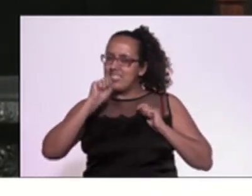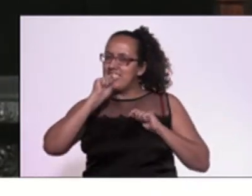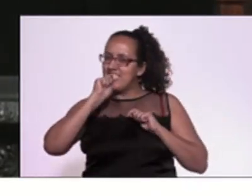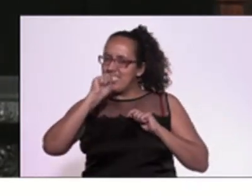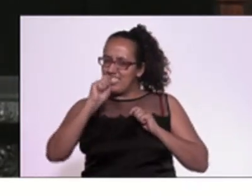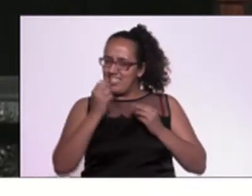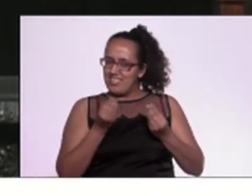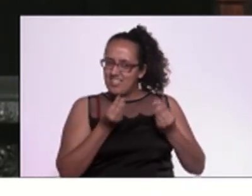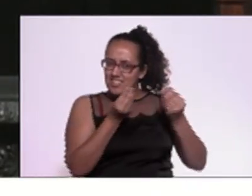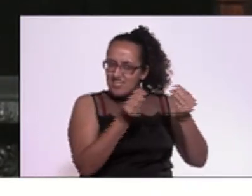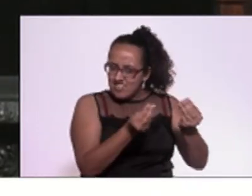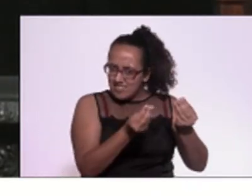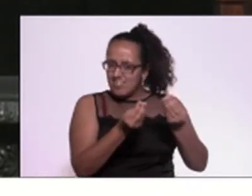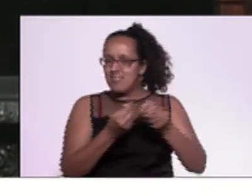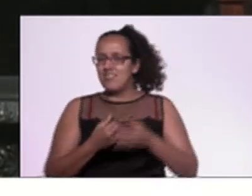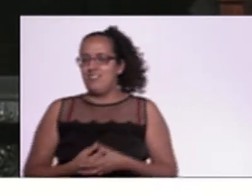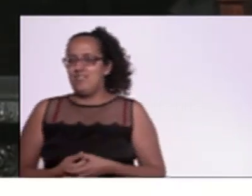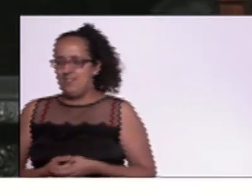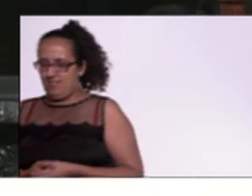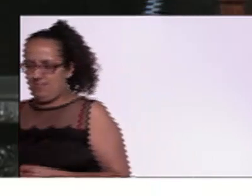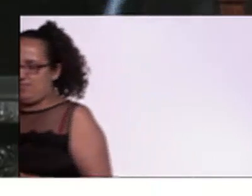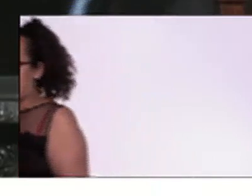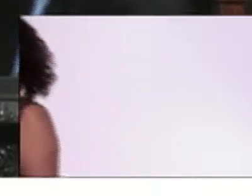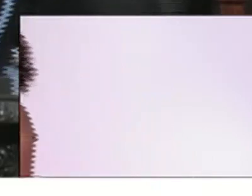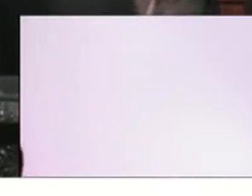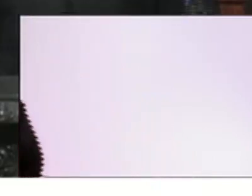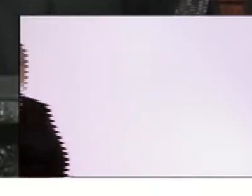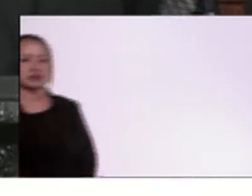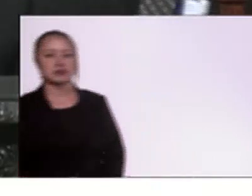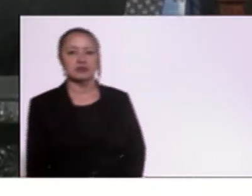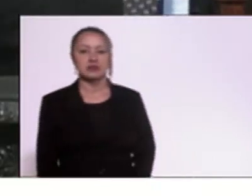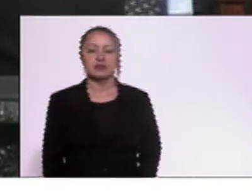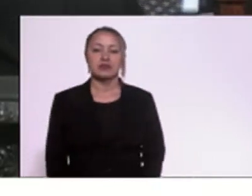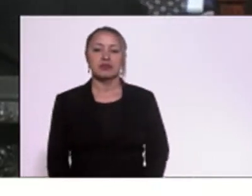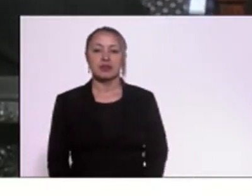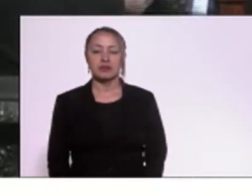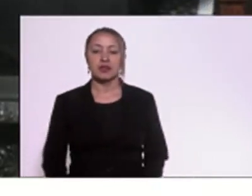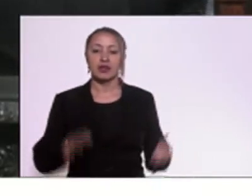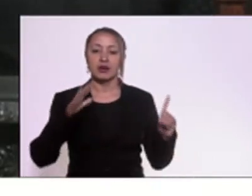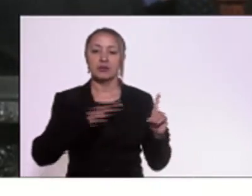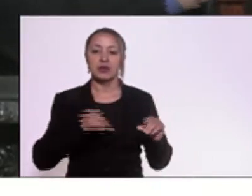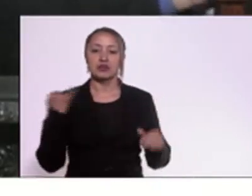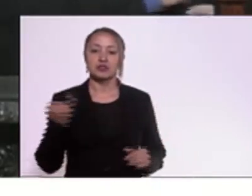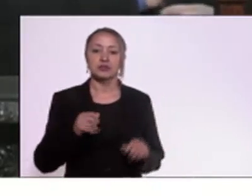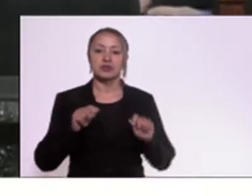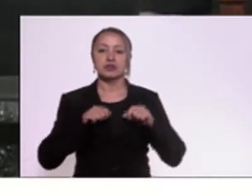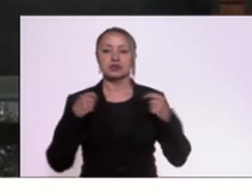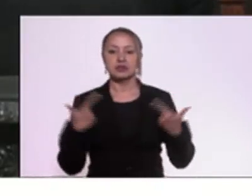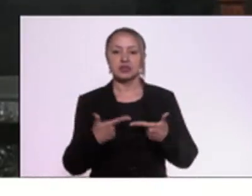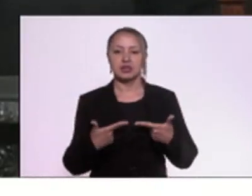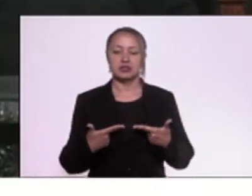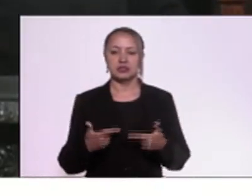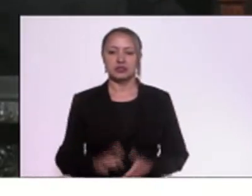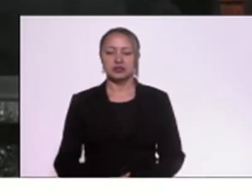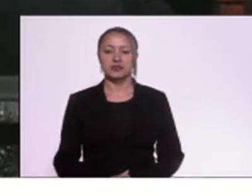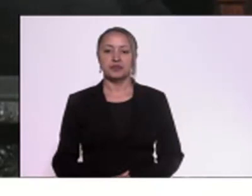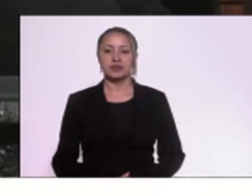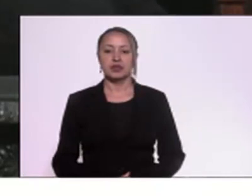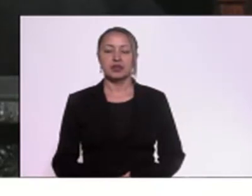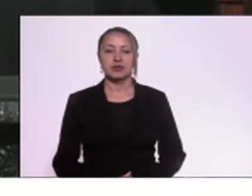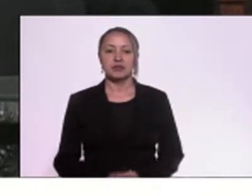cinema do estado do Rio de Janeiro. E eu acho que momentos como esse marcam essa história, deixam um